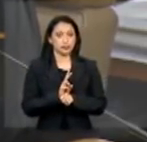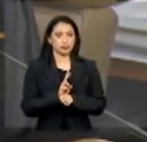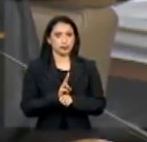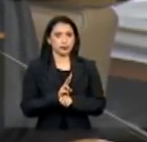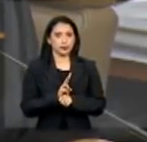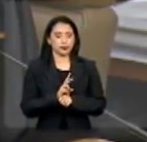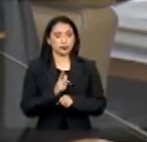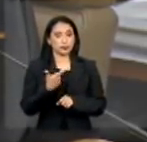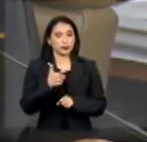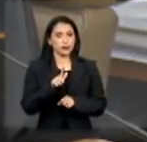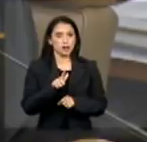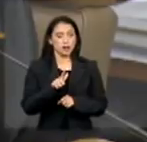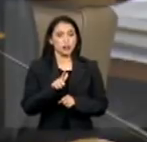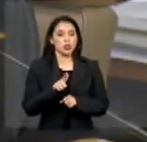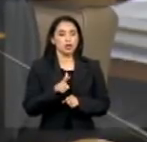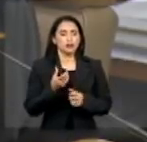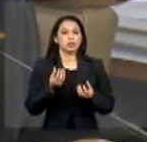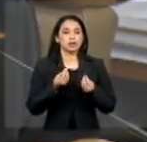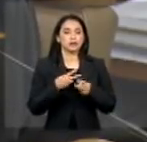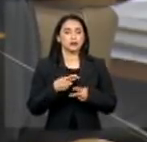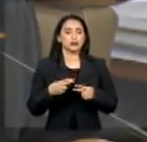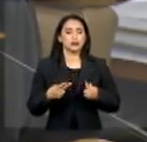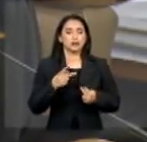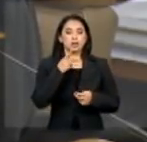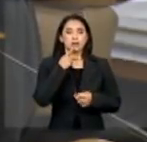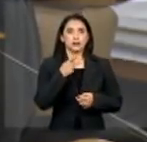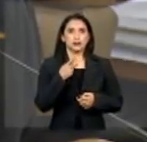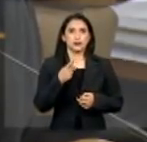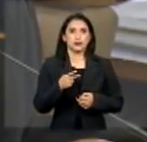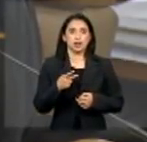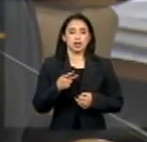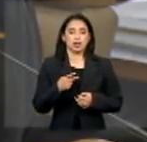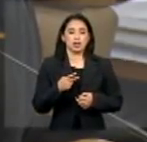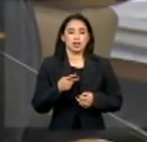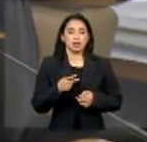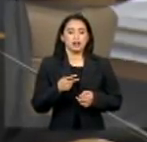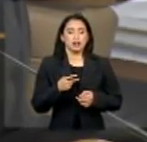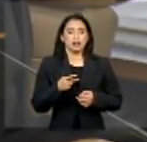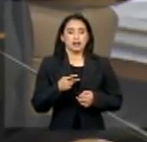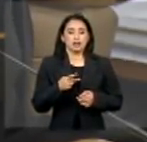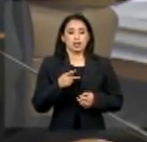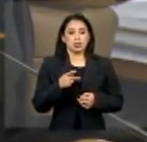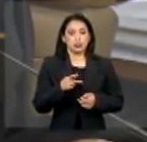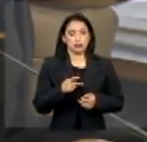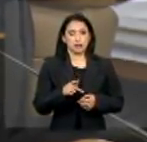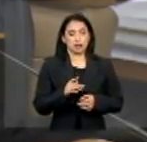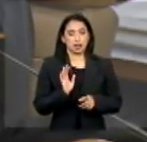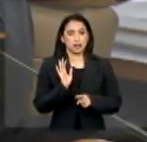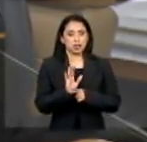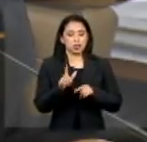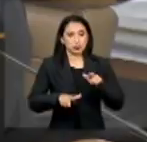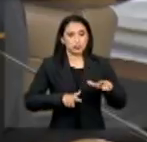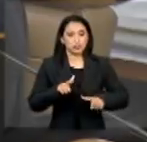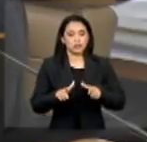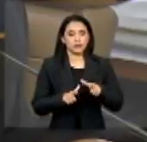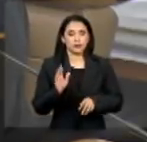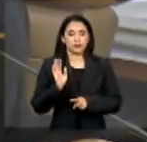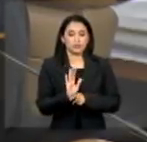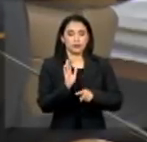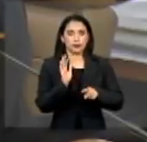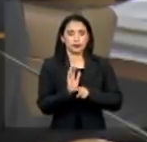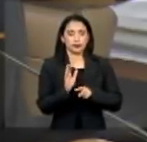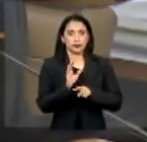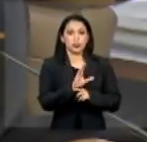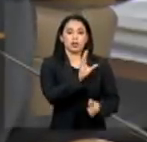argumento que deriva da alegada carga probatória da atividade colaborativa que transformaria o